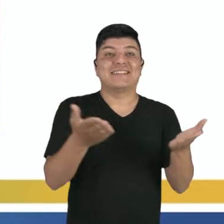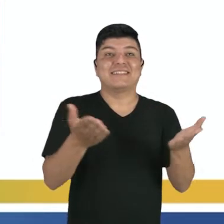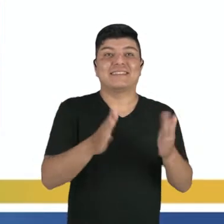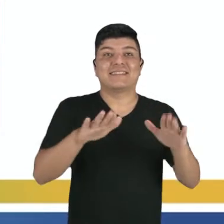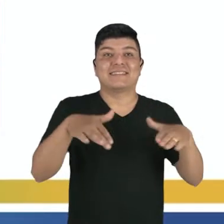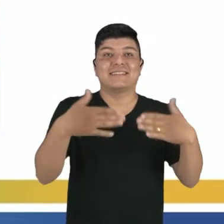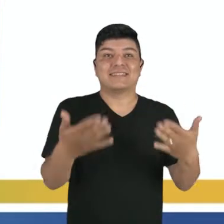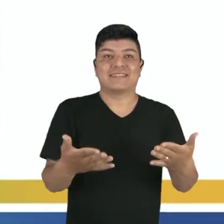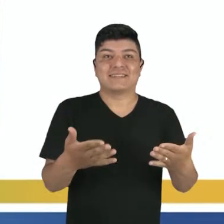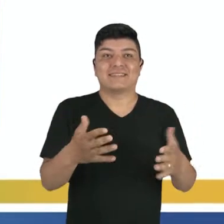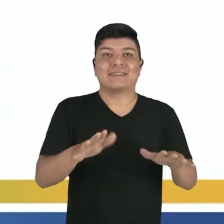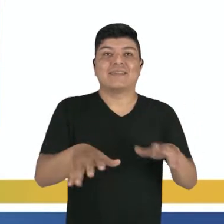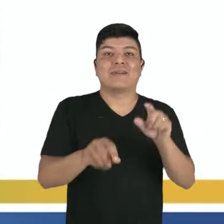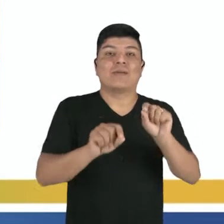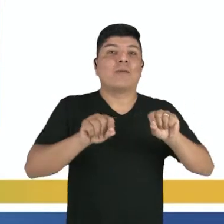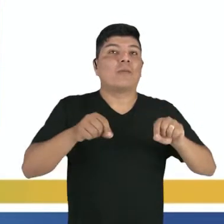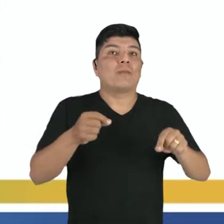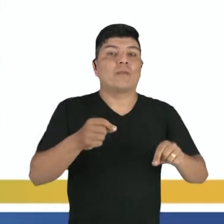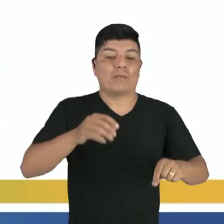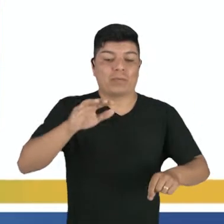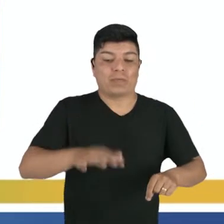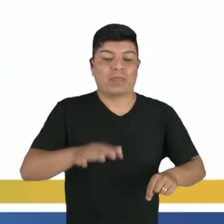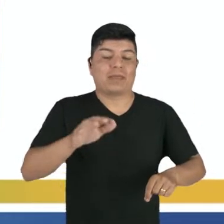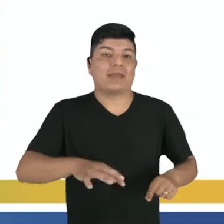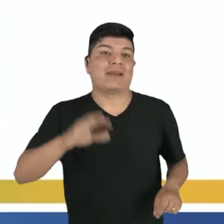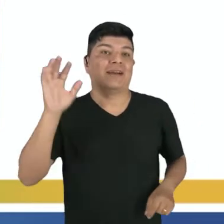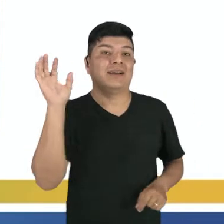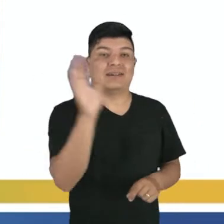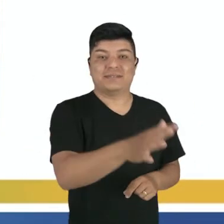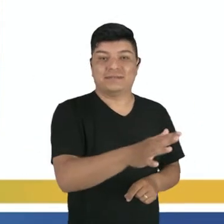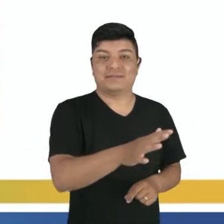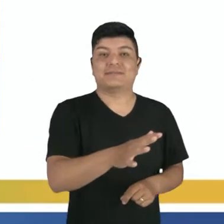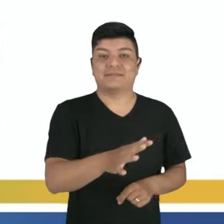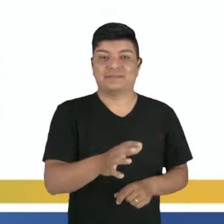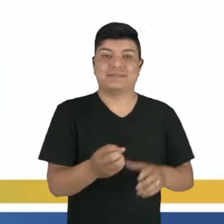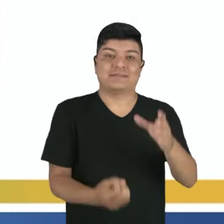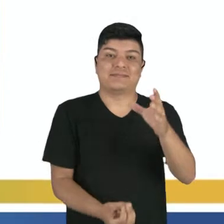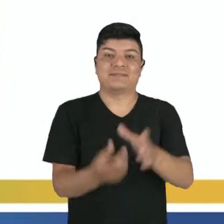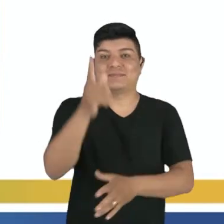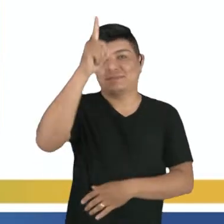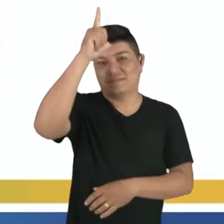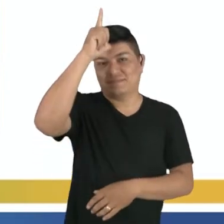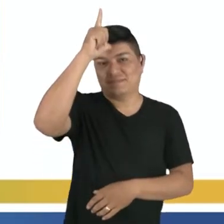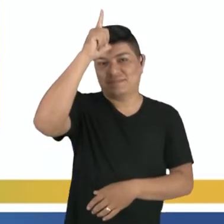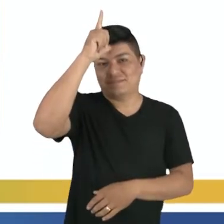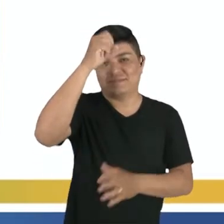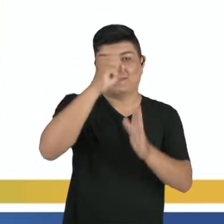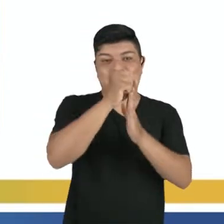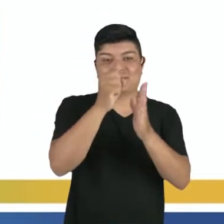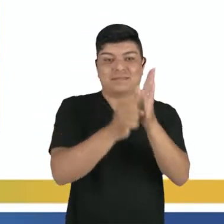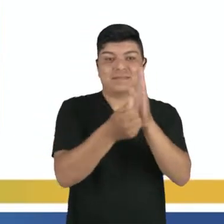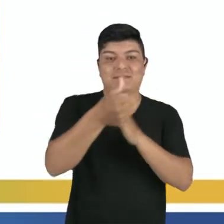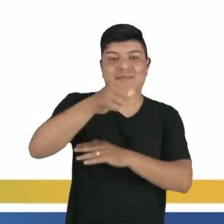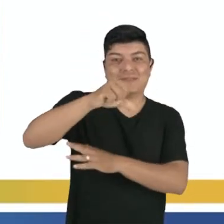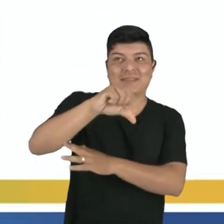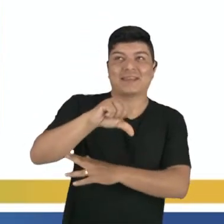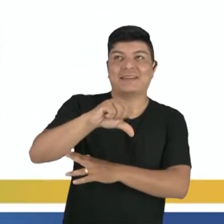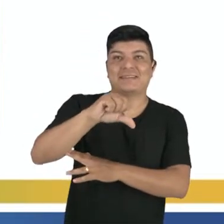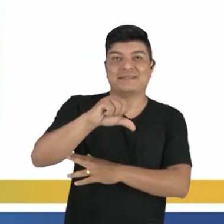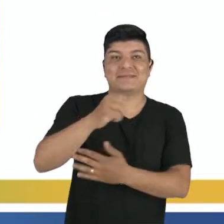chamado handebol o handebol ele é um esporte de origem alemã do século 19